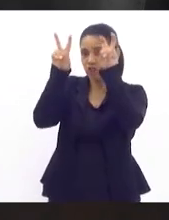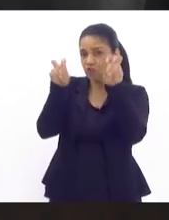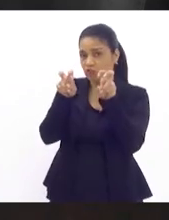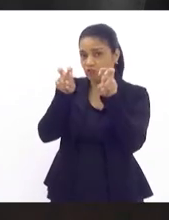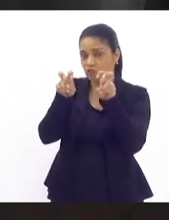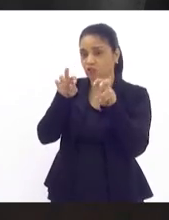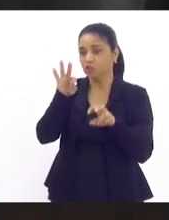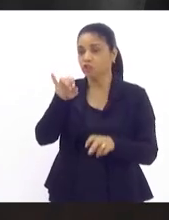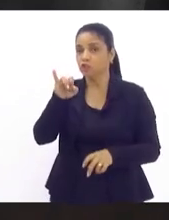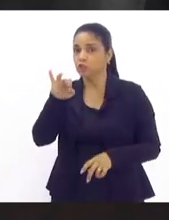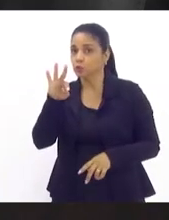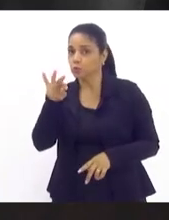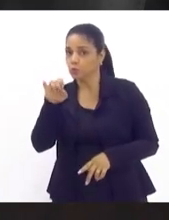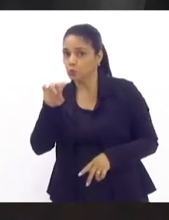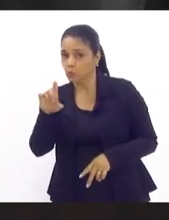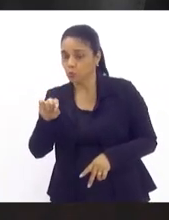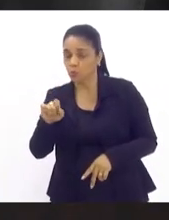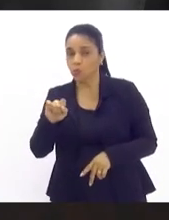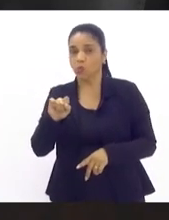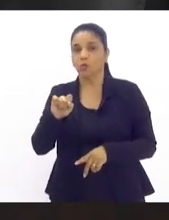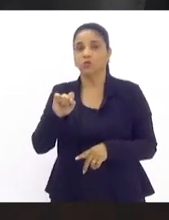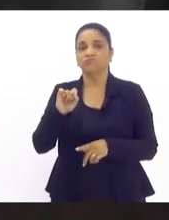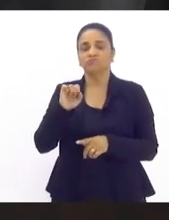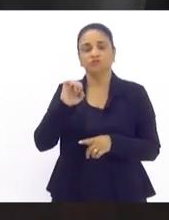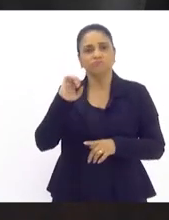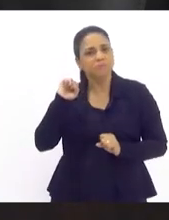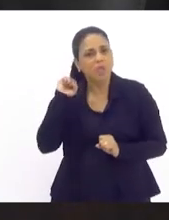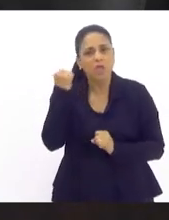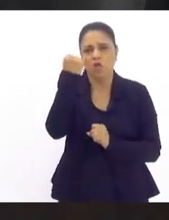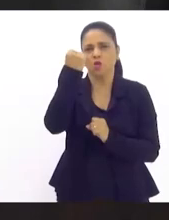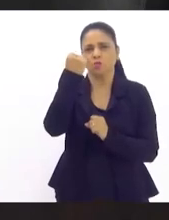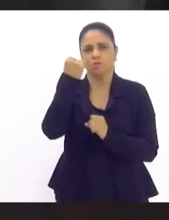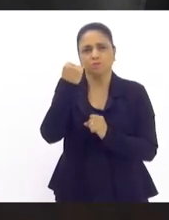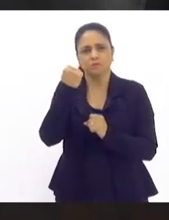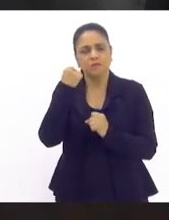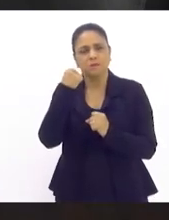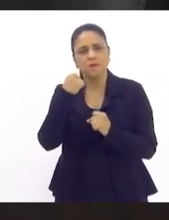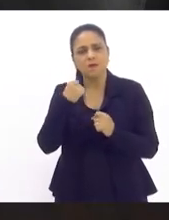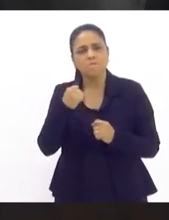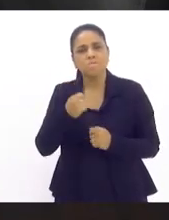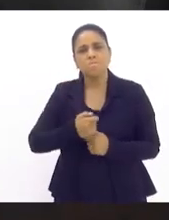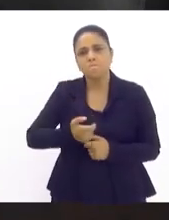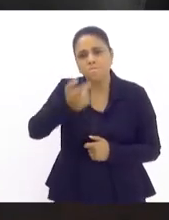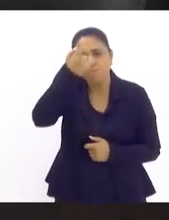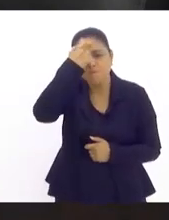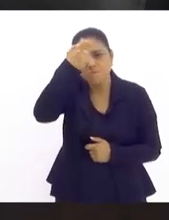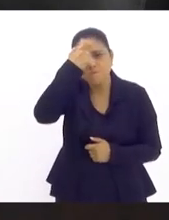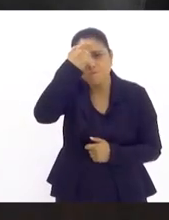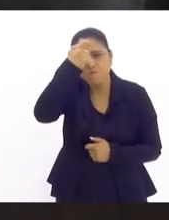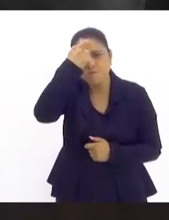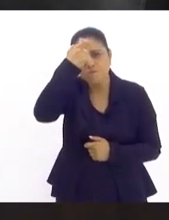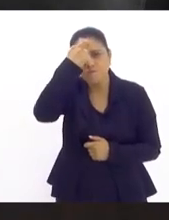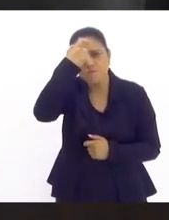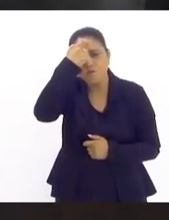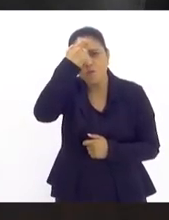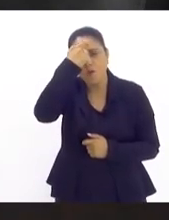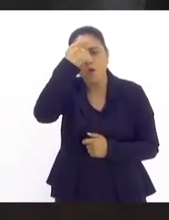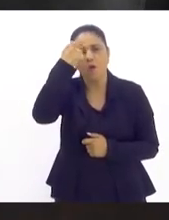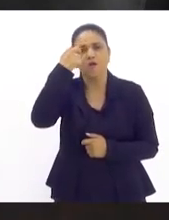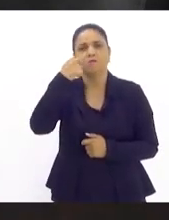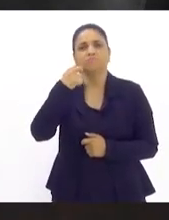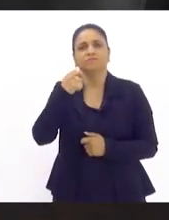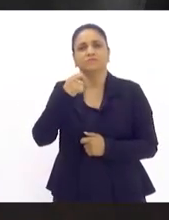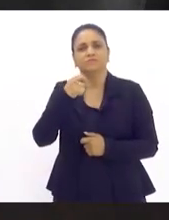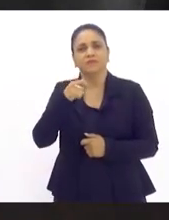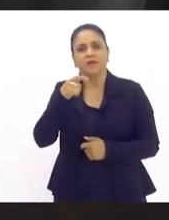alegra. Nós ficamos felizes porque a memória dessa mulher, dessa heroína nacional, deputado Bernardo Rossi,